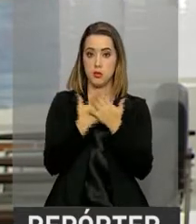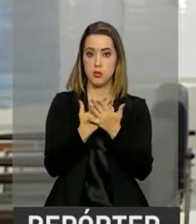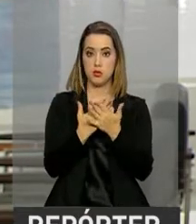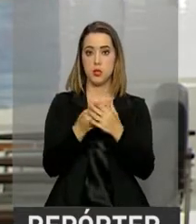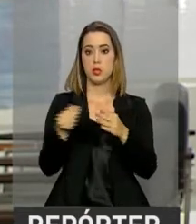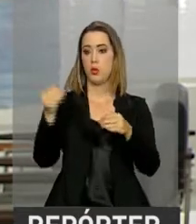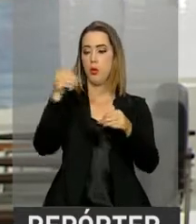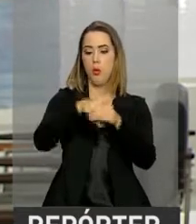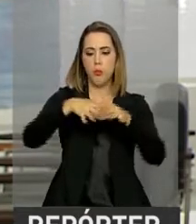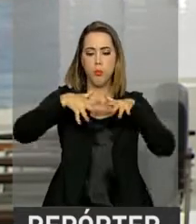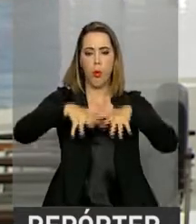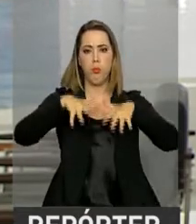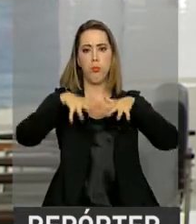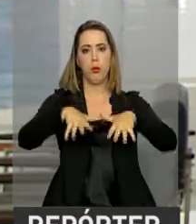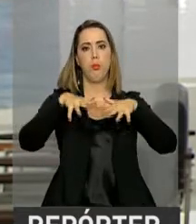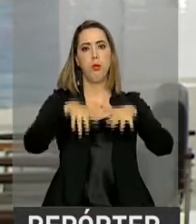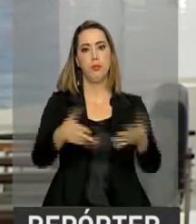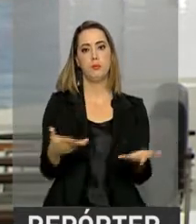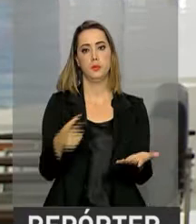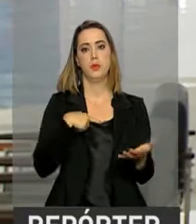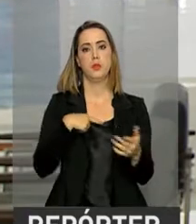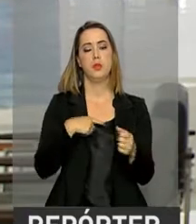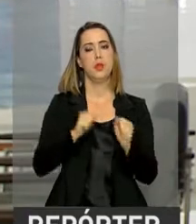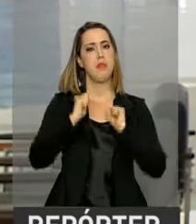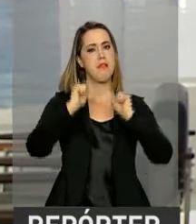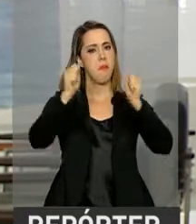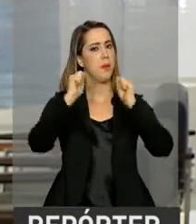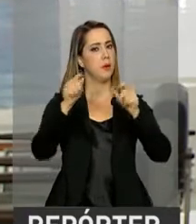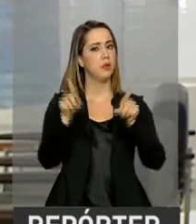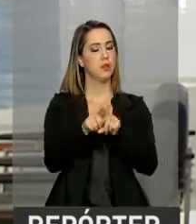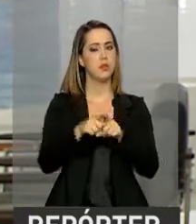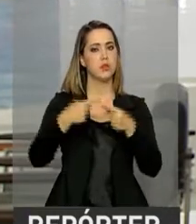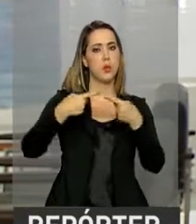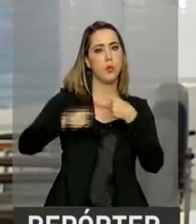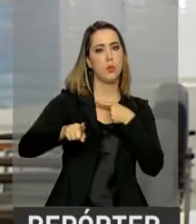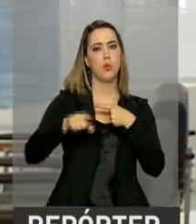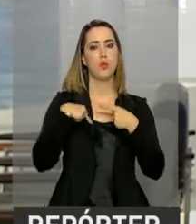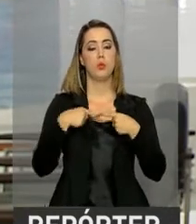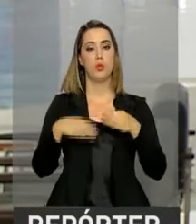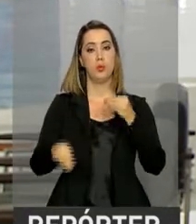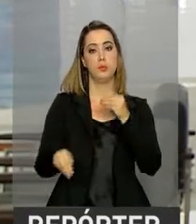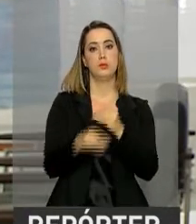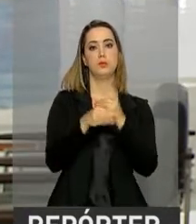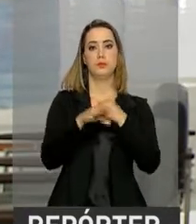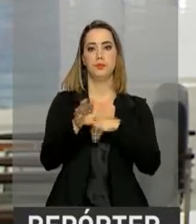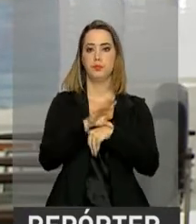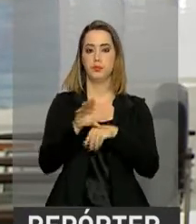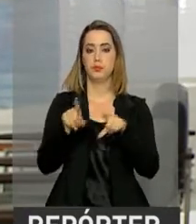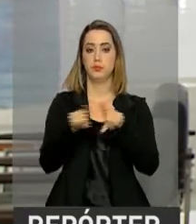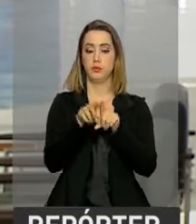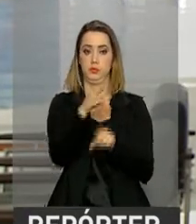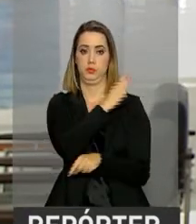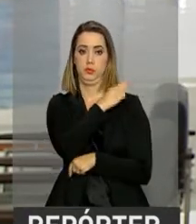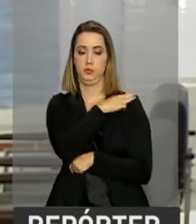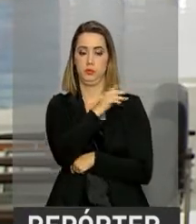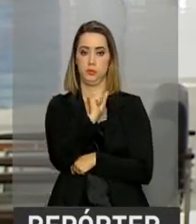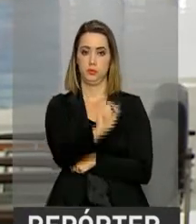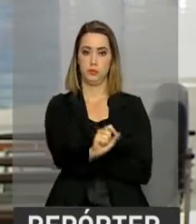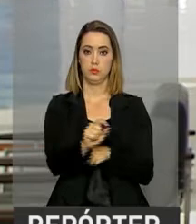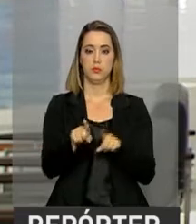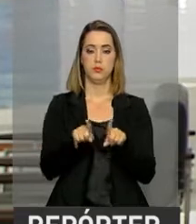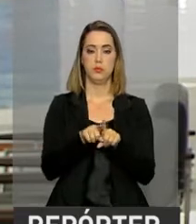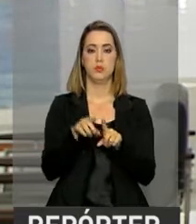estudantes secundaristas, que protestam contra a medida provisória que reformula o ensino médio e a proposta de